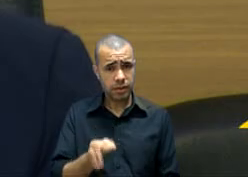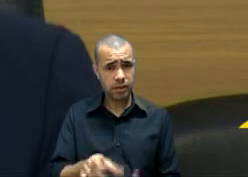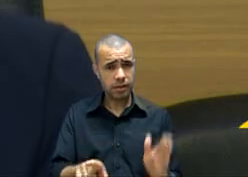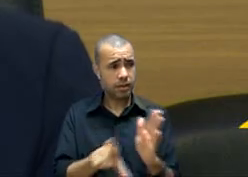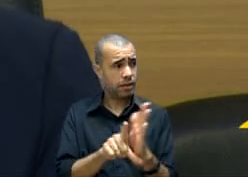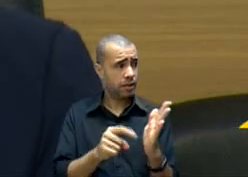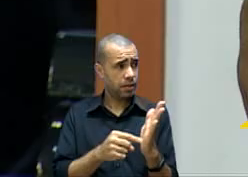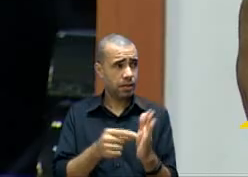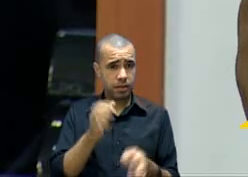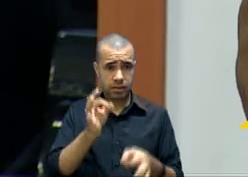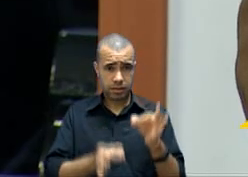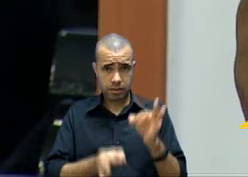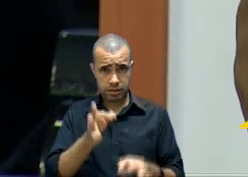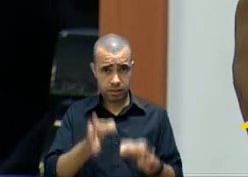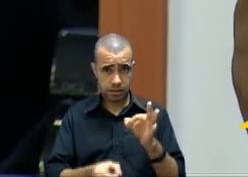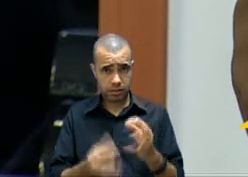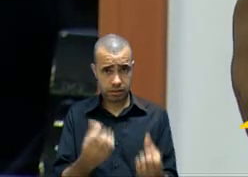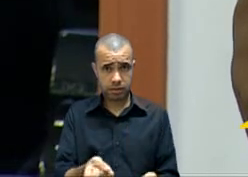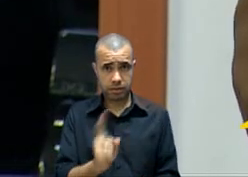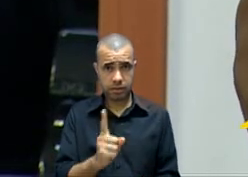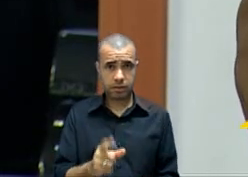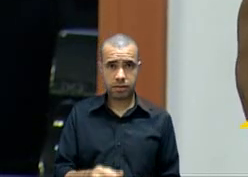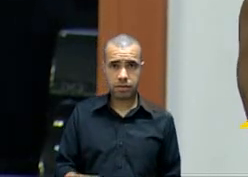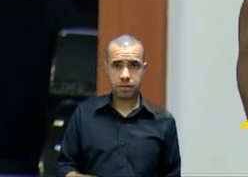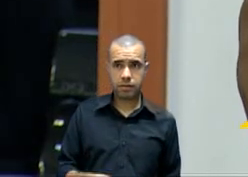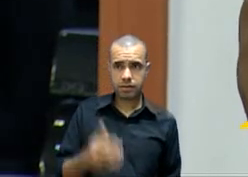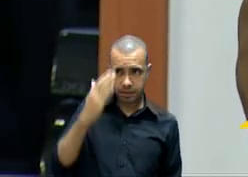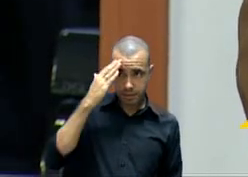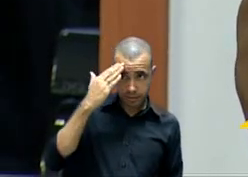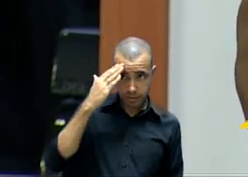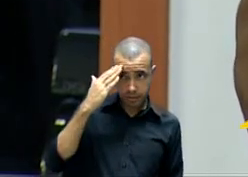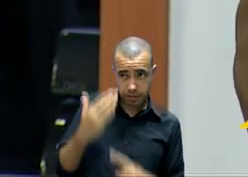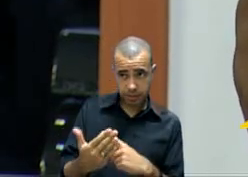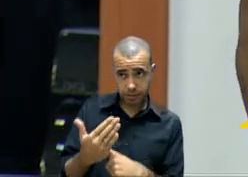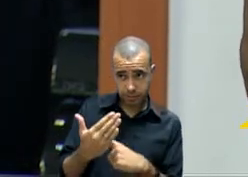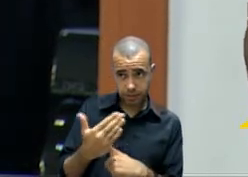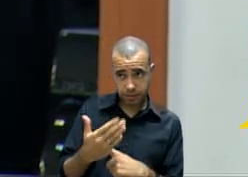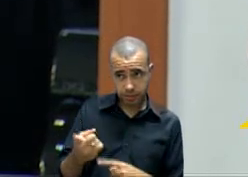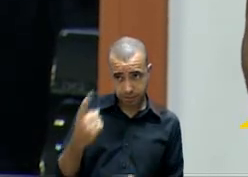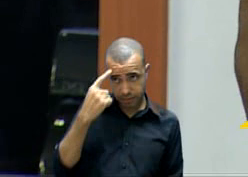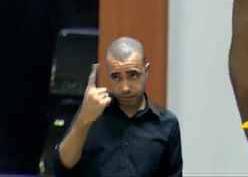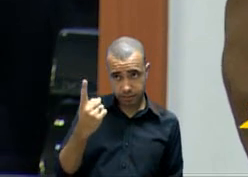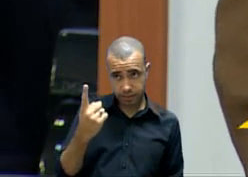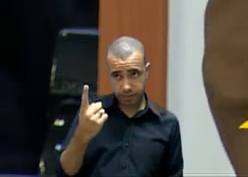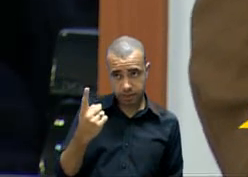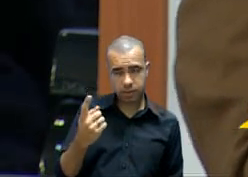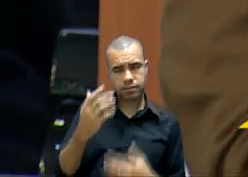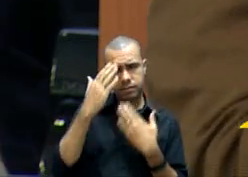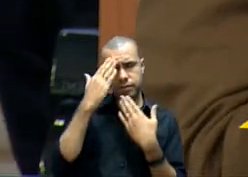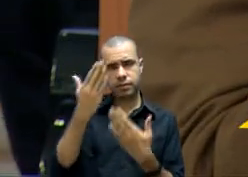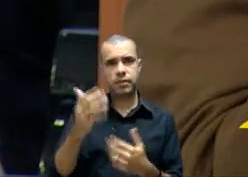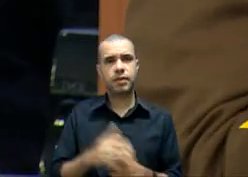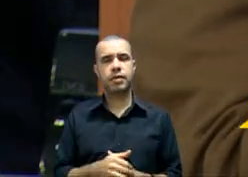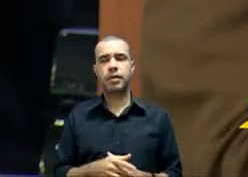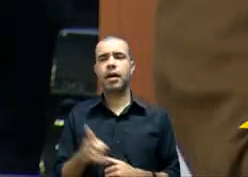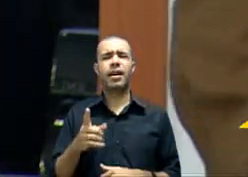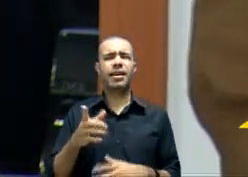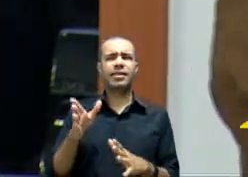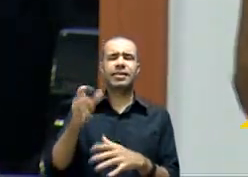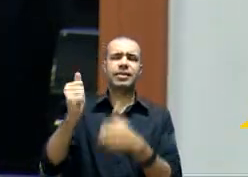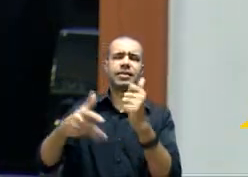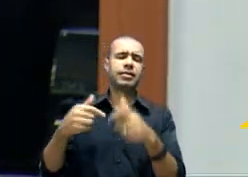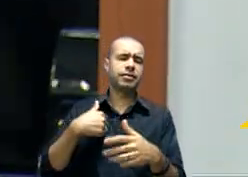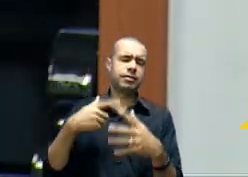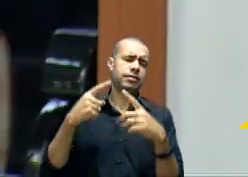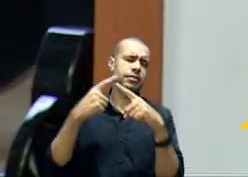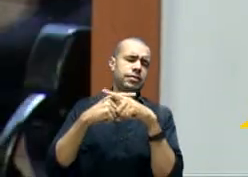não ao veto. Não ao veto. Não ao veto. Ah, tá. Você lembra que o senhor defendeu, me ajudou na época? Lembro. Até rejeição, agradeço muito. É que eu entendi mal o que você falou. Não, tá bom. Que era